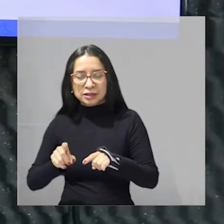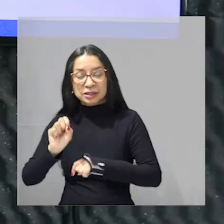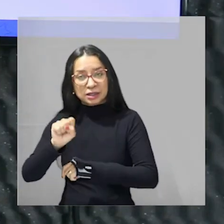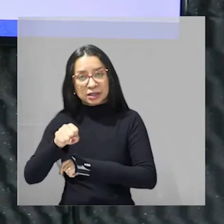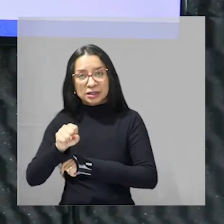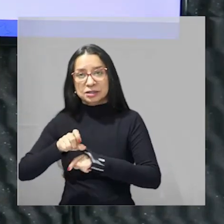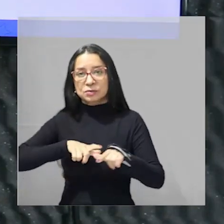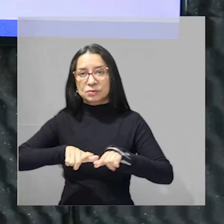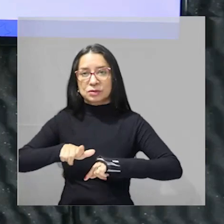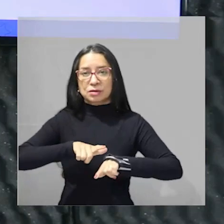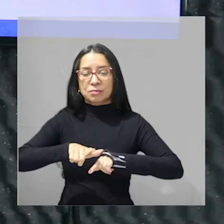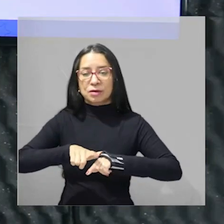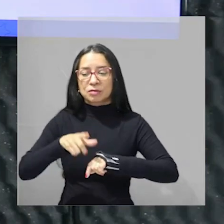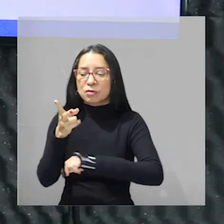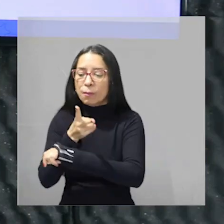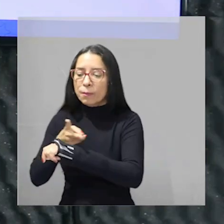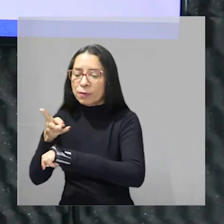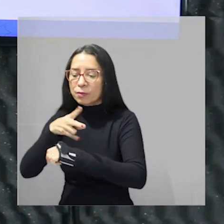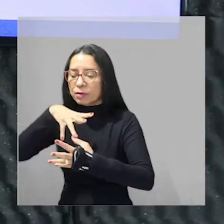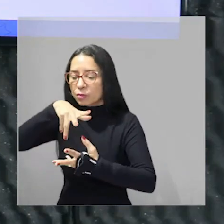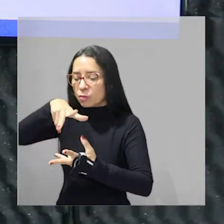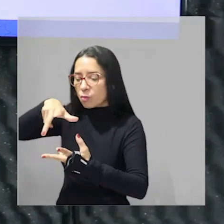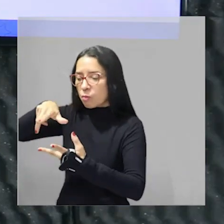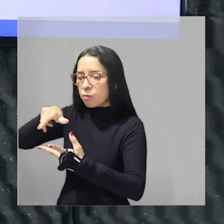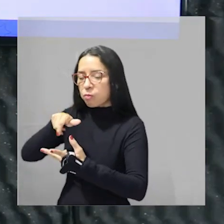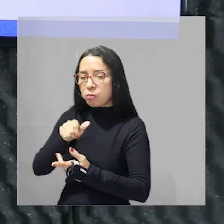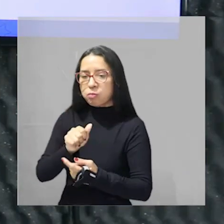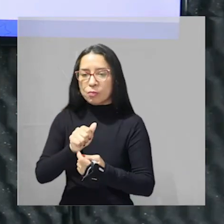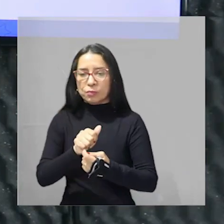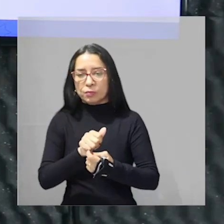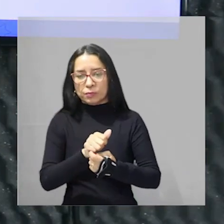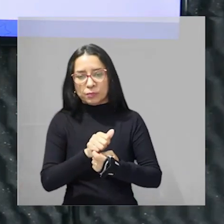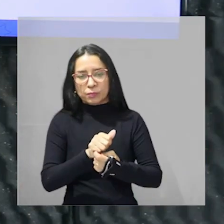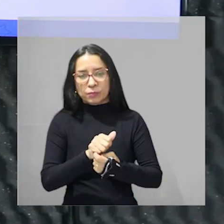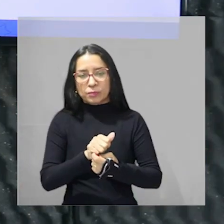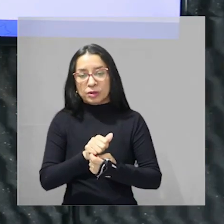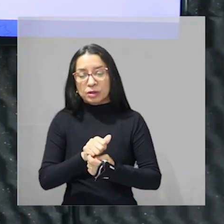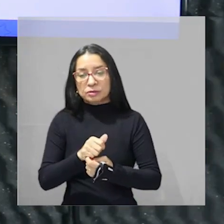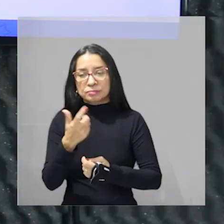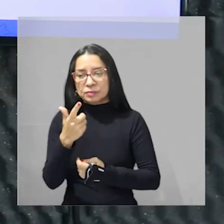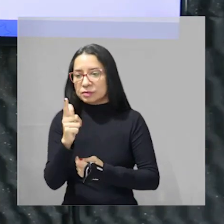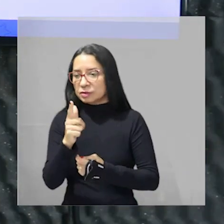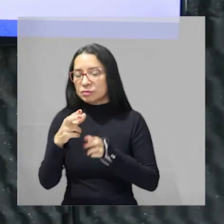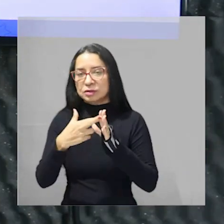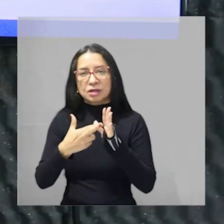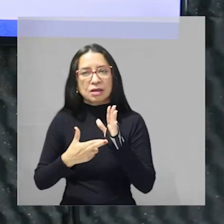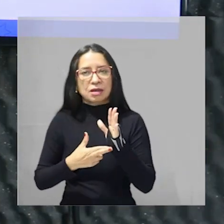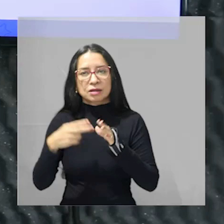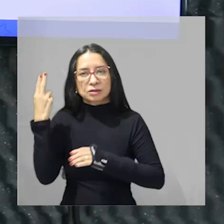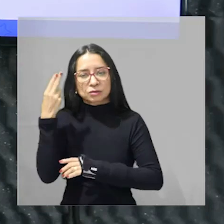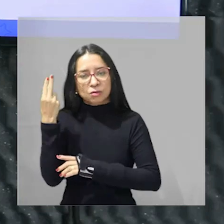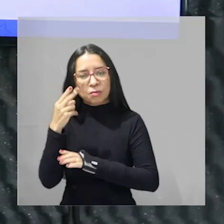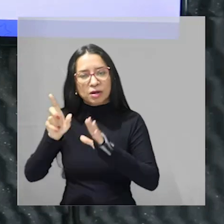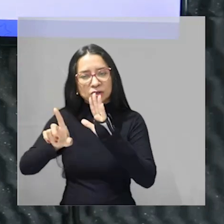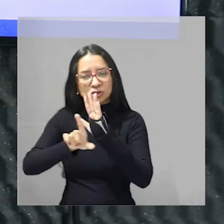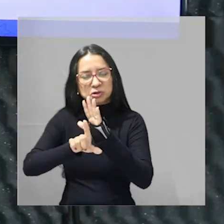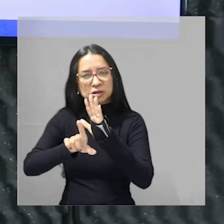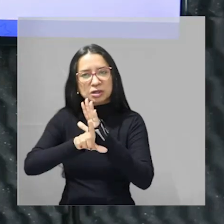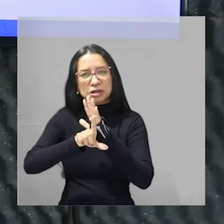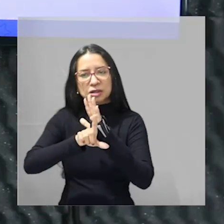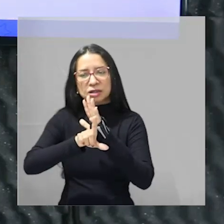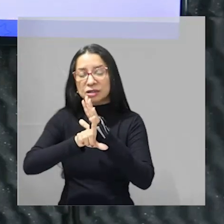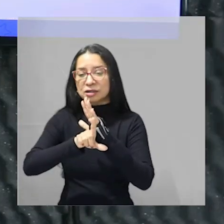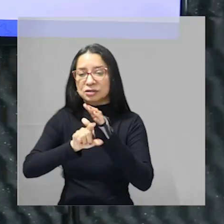mundo inteiro. Portanto, não seguirá as regras normais de leis de imigração, do salário e